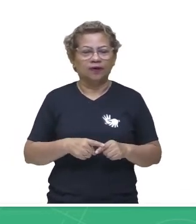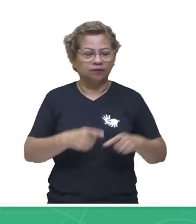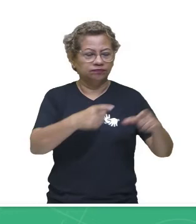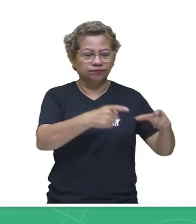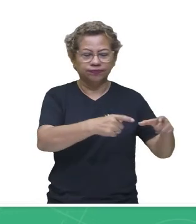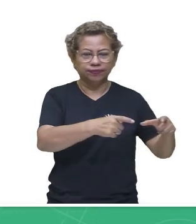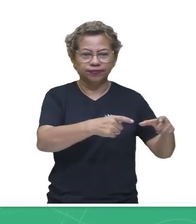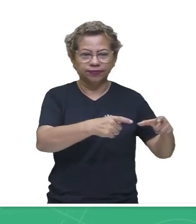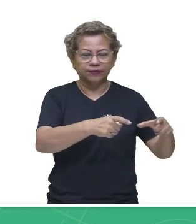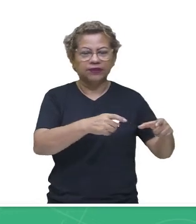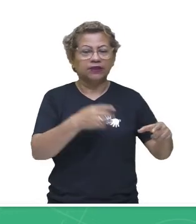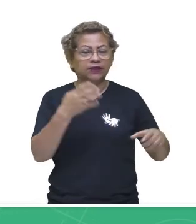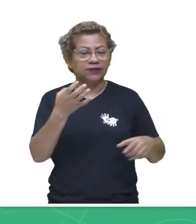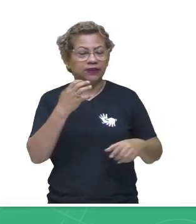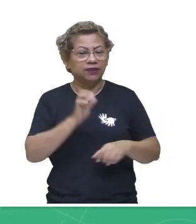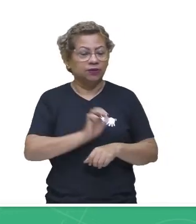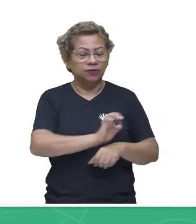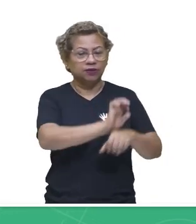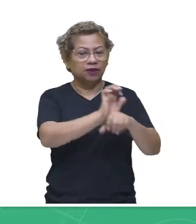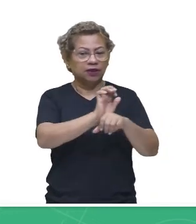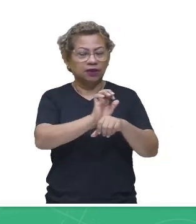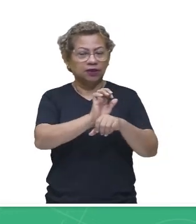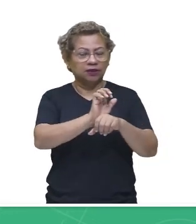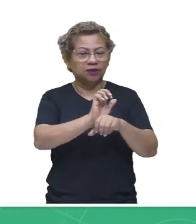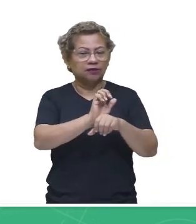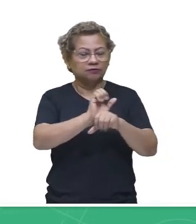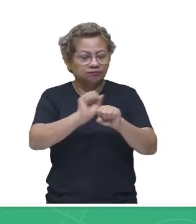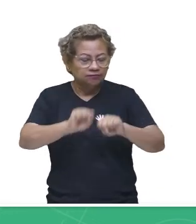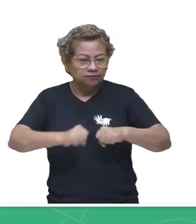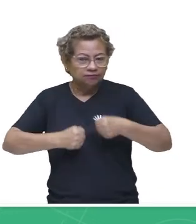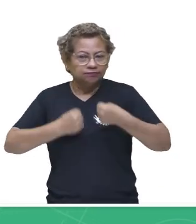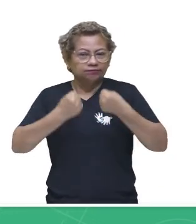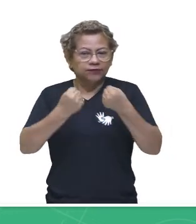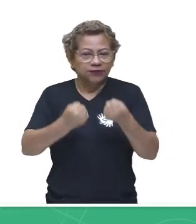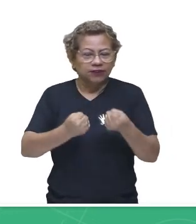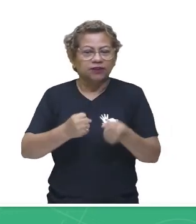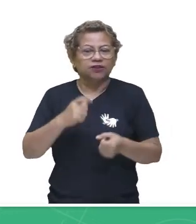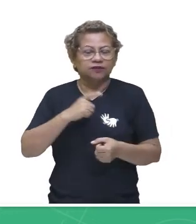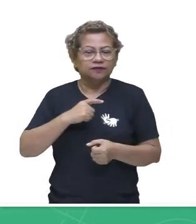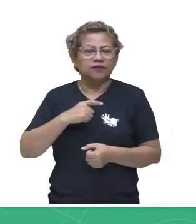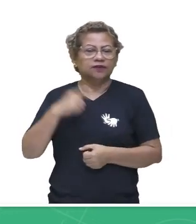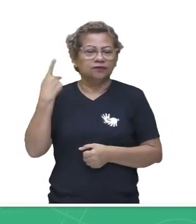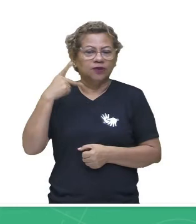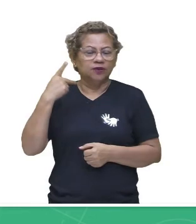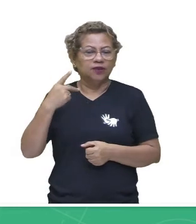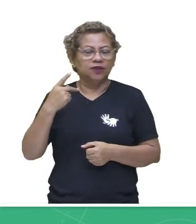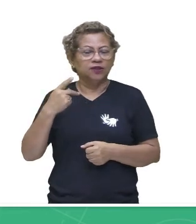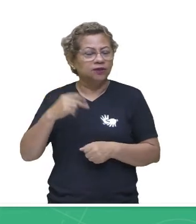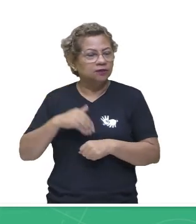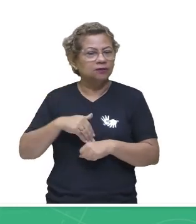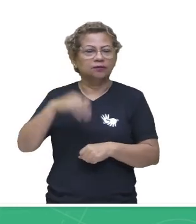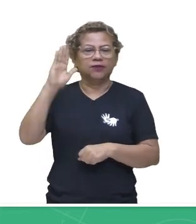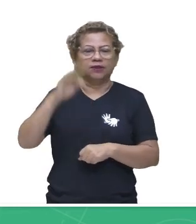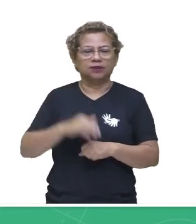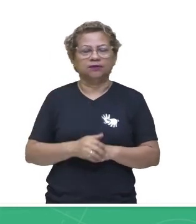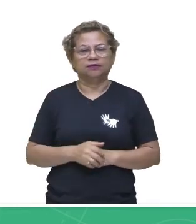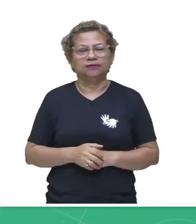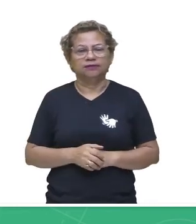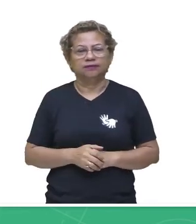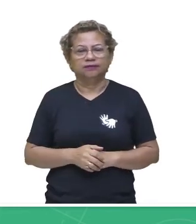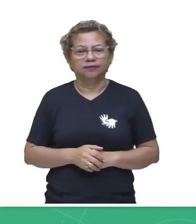dos estados para fortalecer seu poder político. Esse fortalecimento de poderes